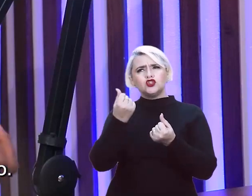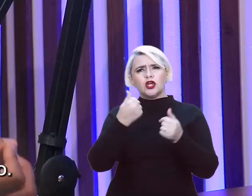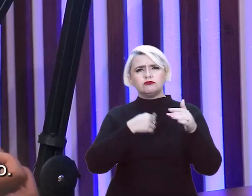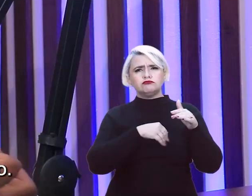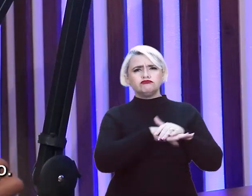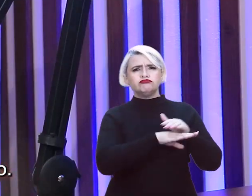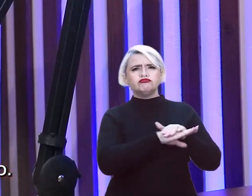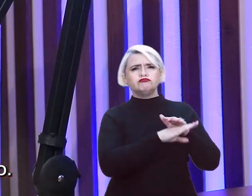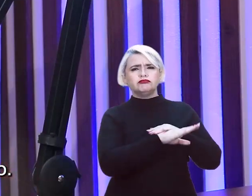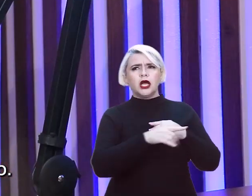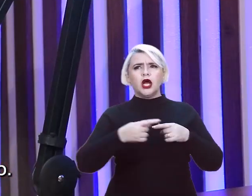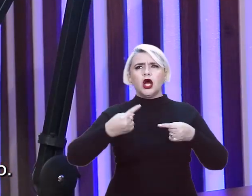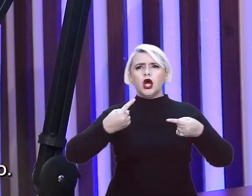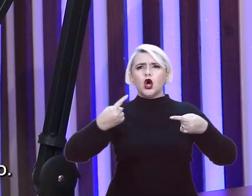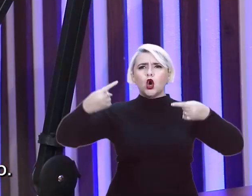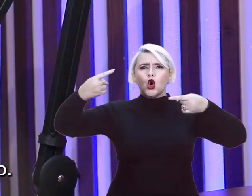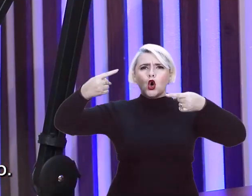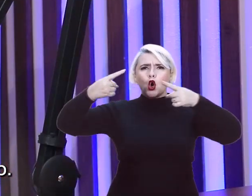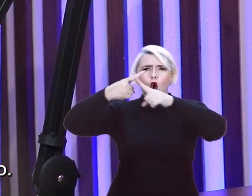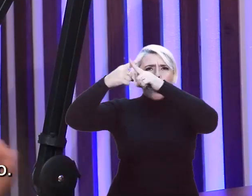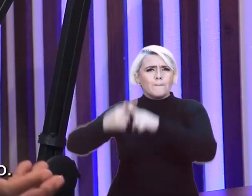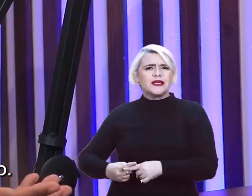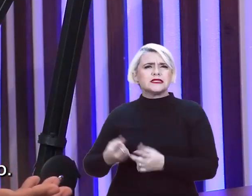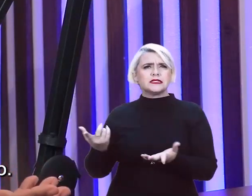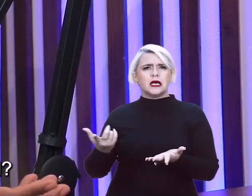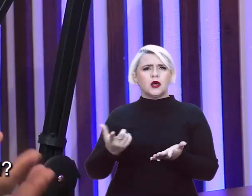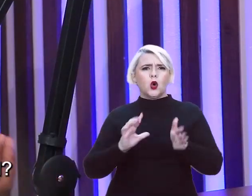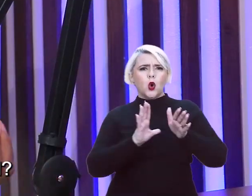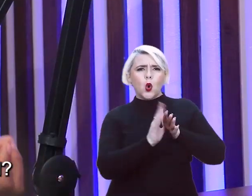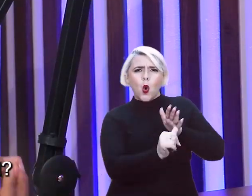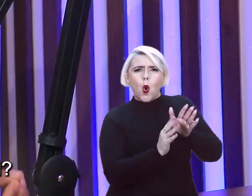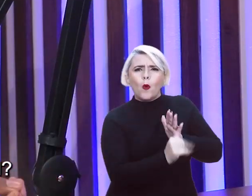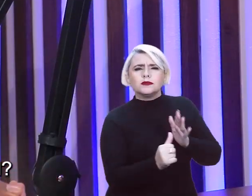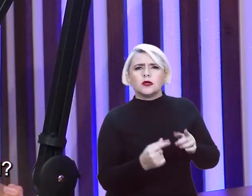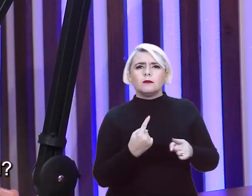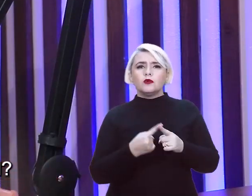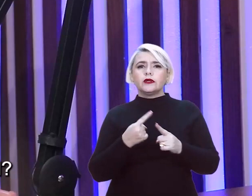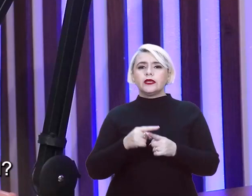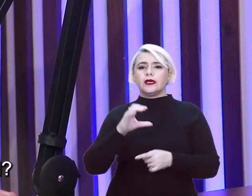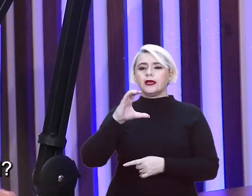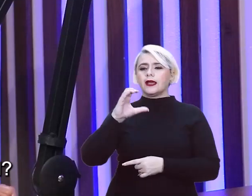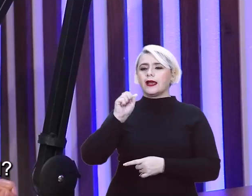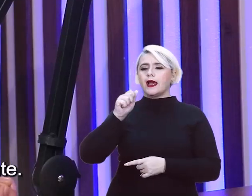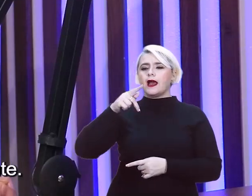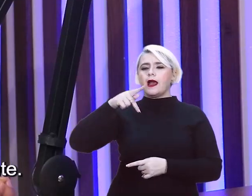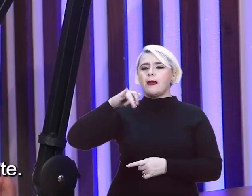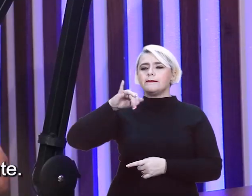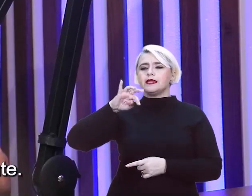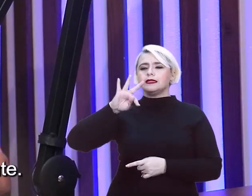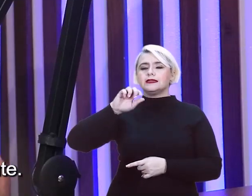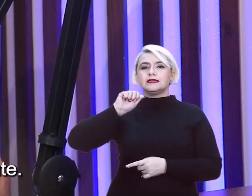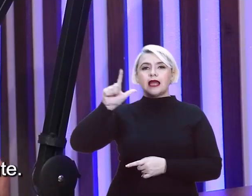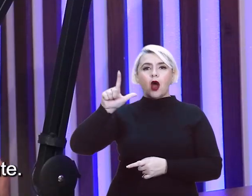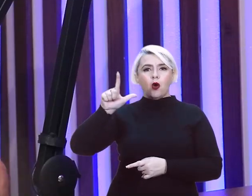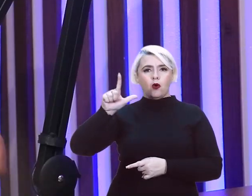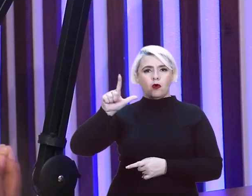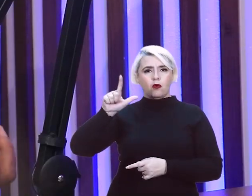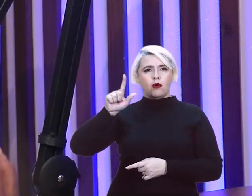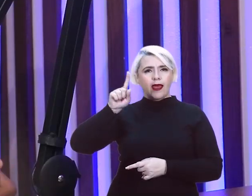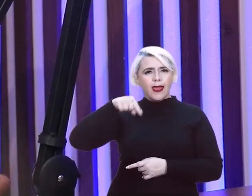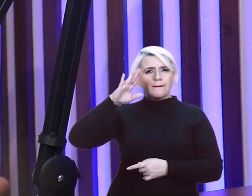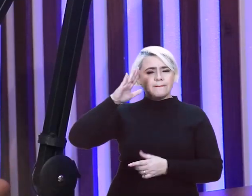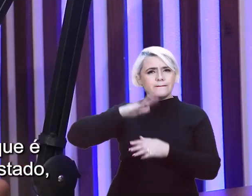de competição, de corrupção. Por que ele se chama capital? Porque ele não é o mais